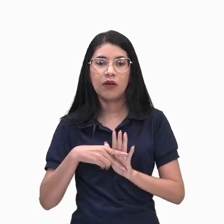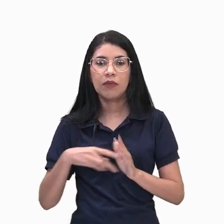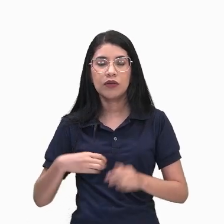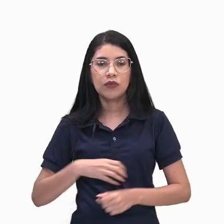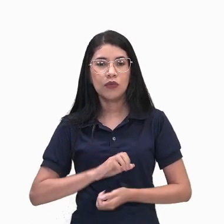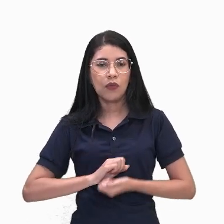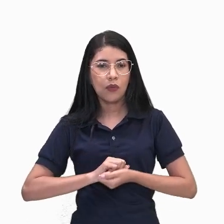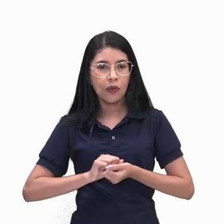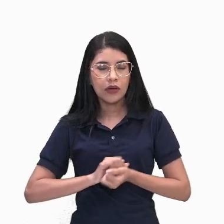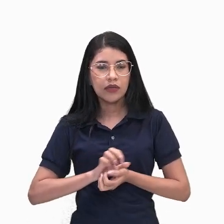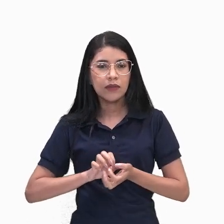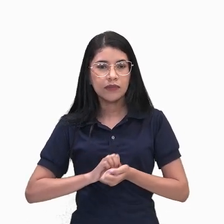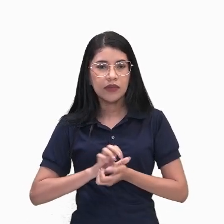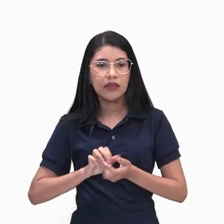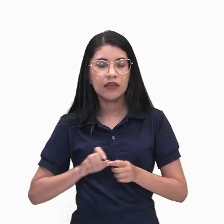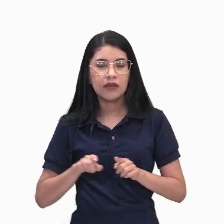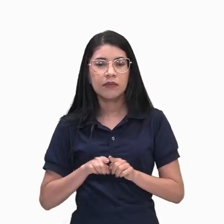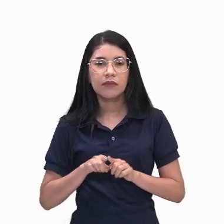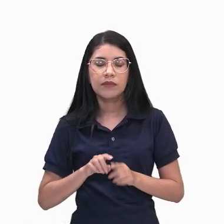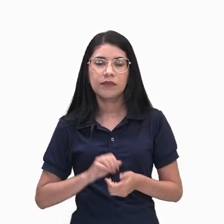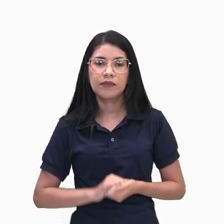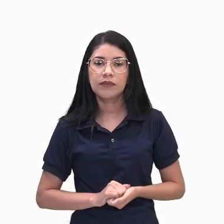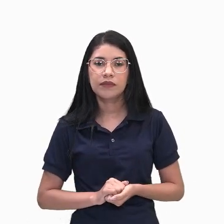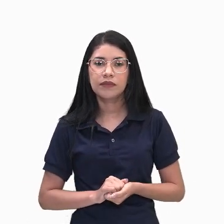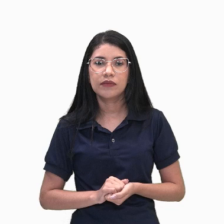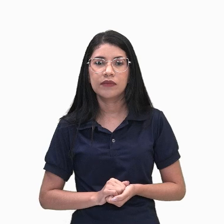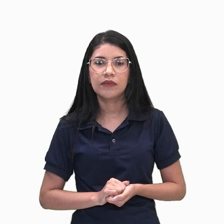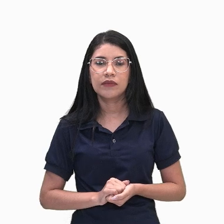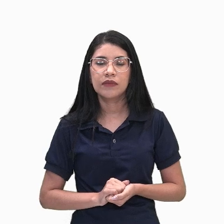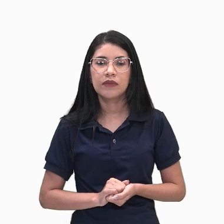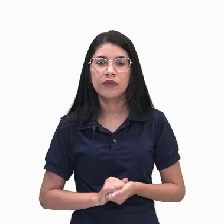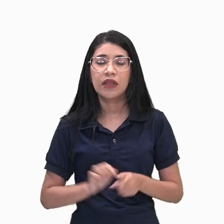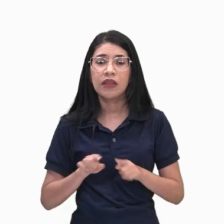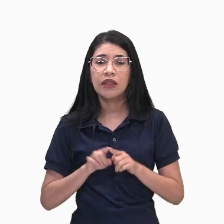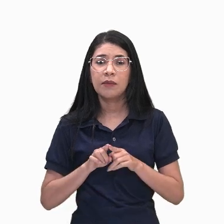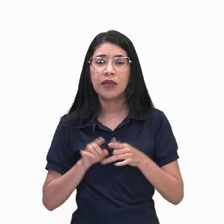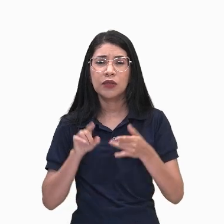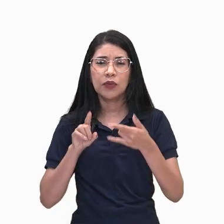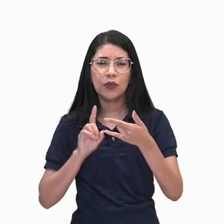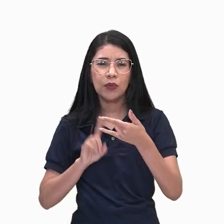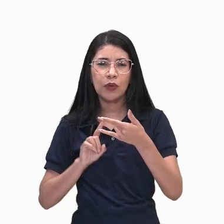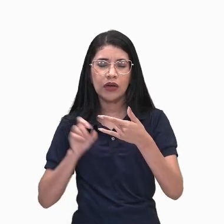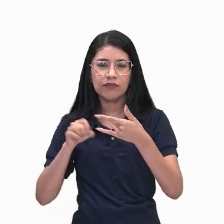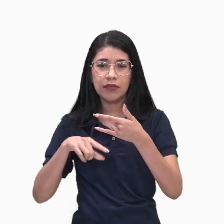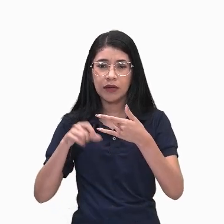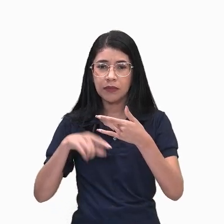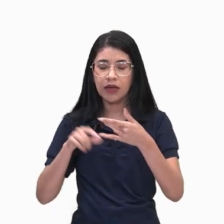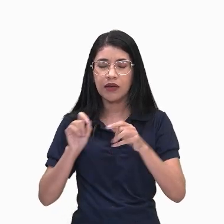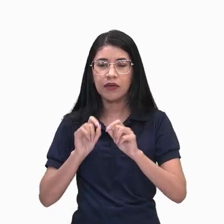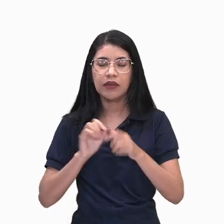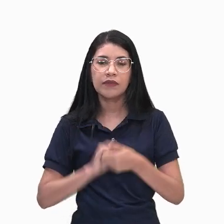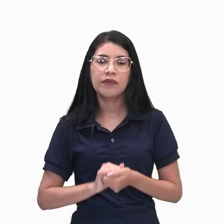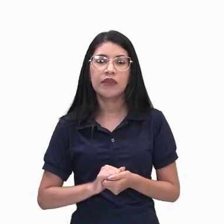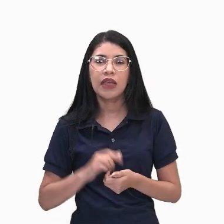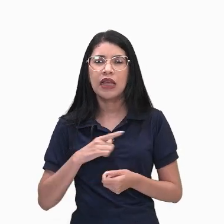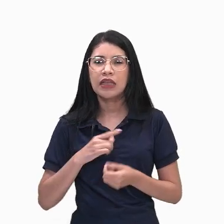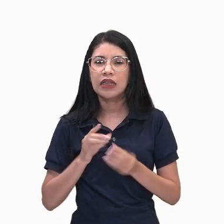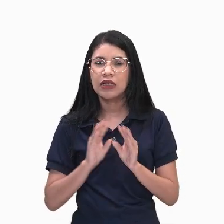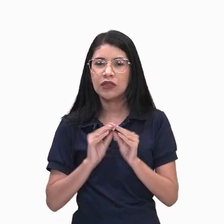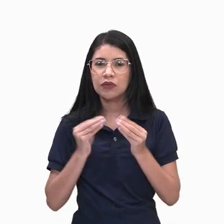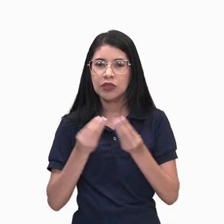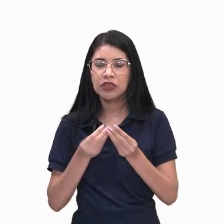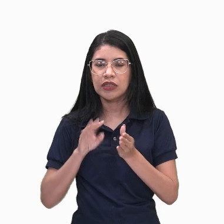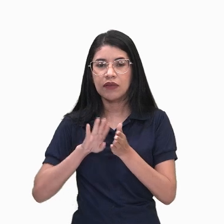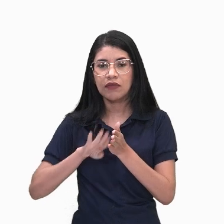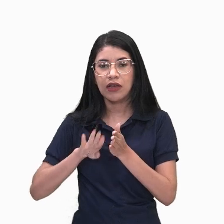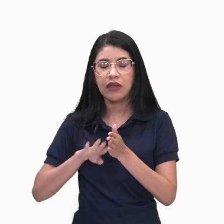naquela porção dos nossos órgãos. Tem também a função de excreção, né, quando ele elimina substâncias do nosso corpo, né?